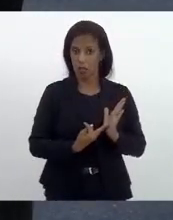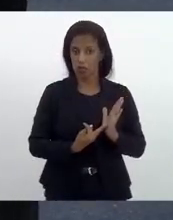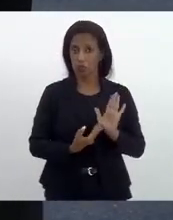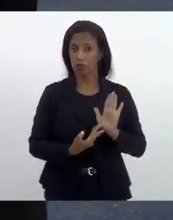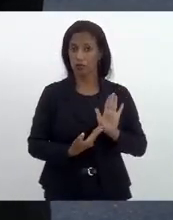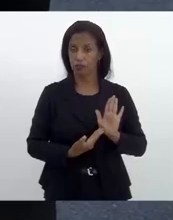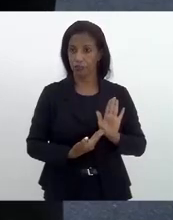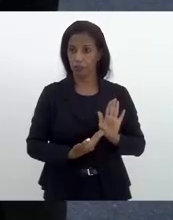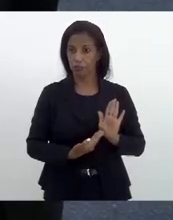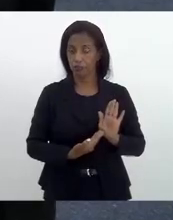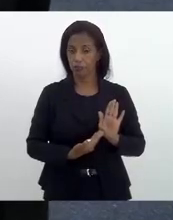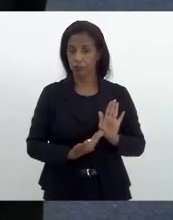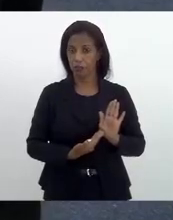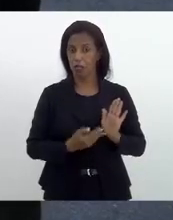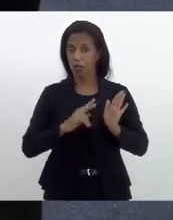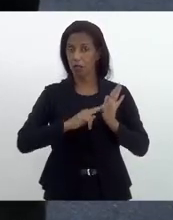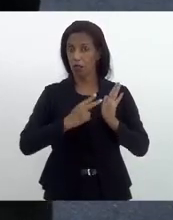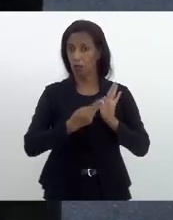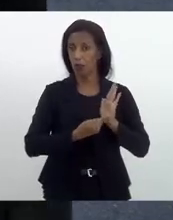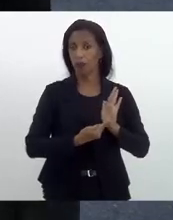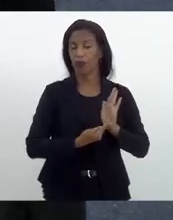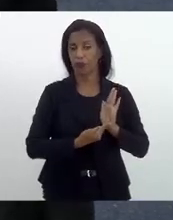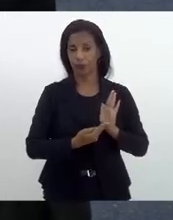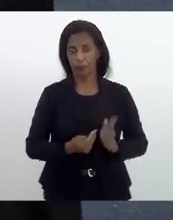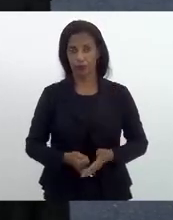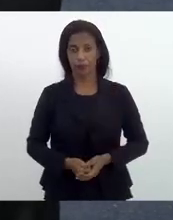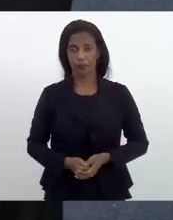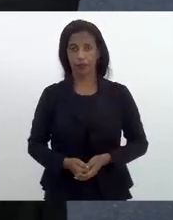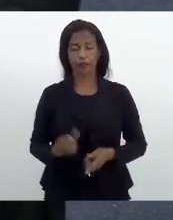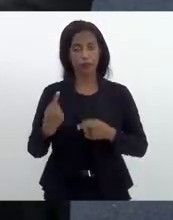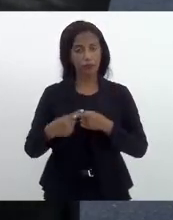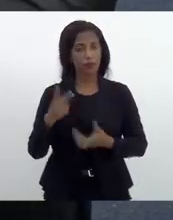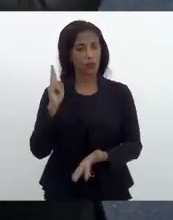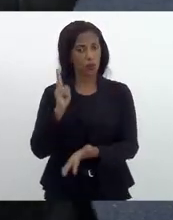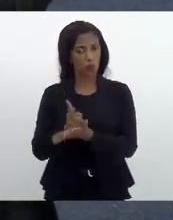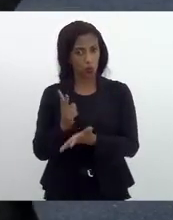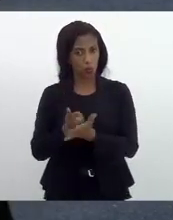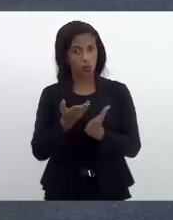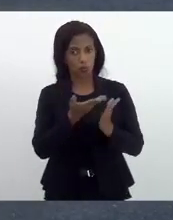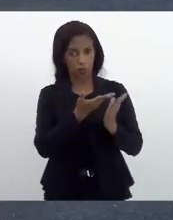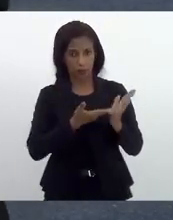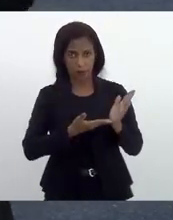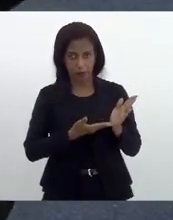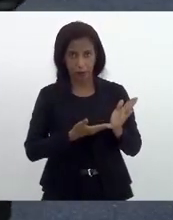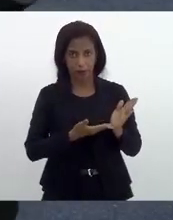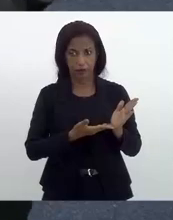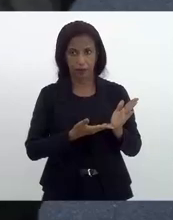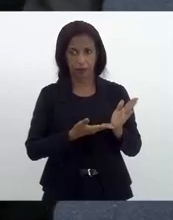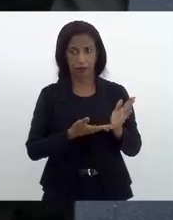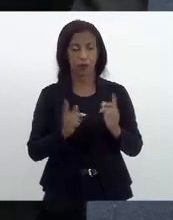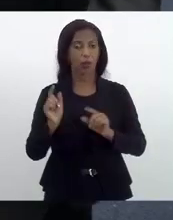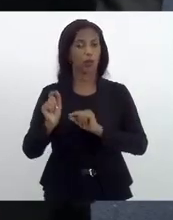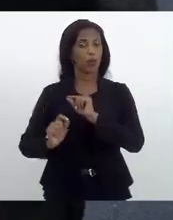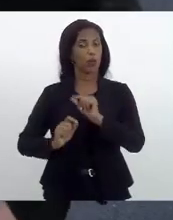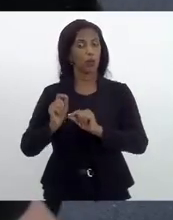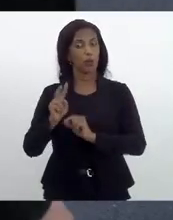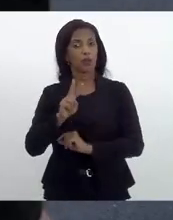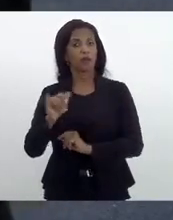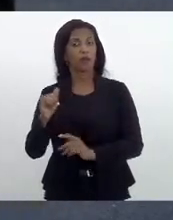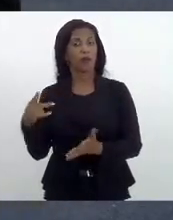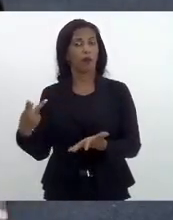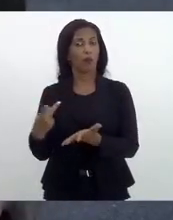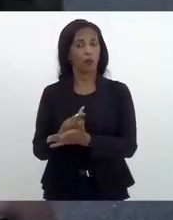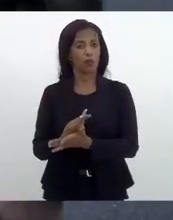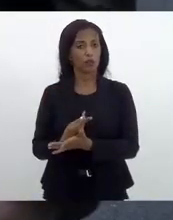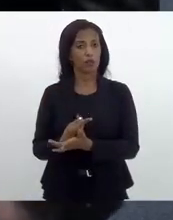está, ele seja alterado. Porque, permanecendo desse jeito, o que vai acontecer com os servidores